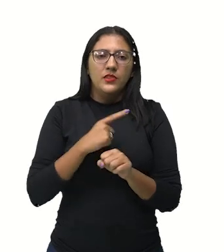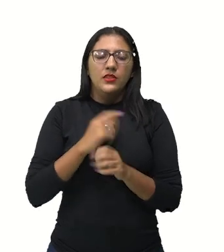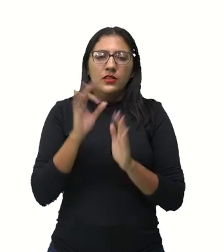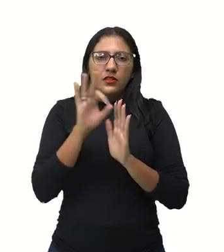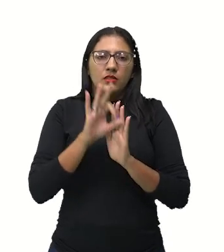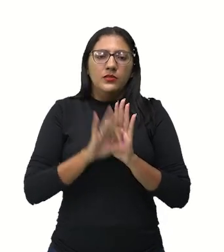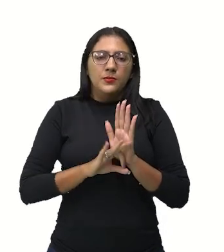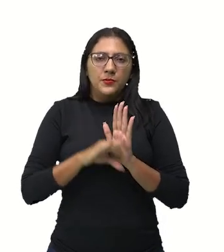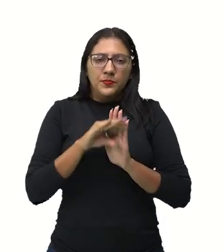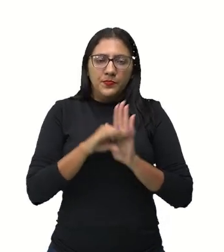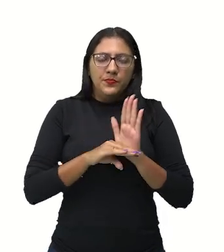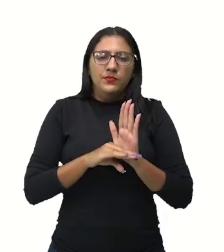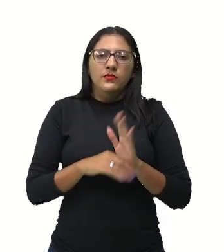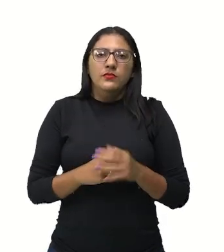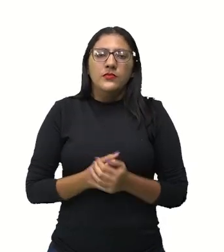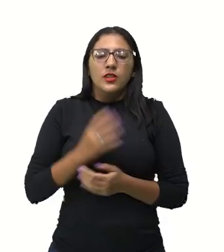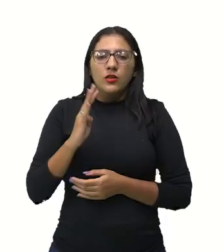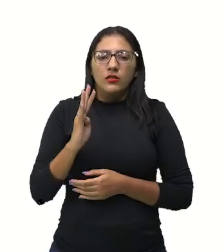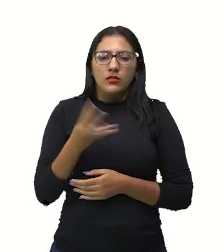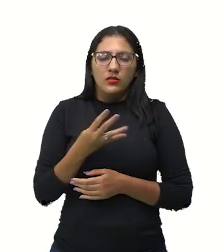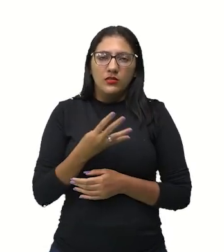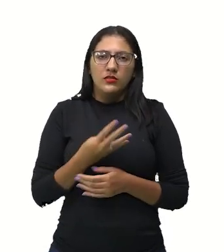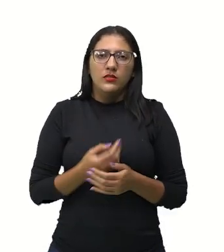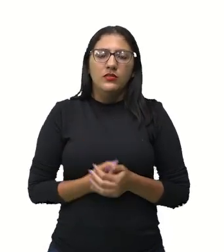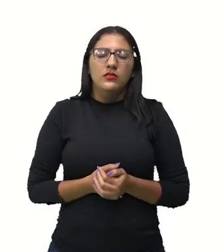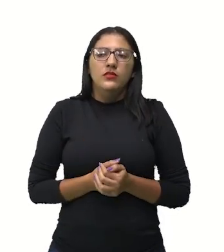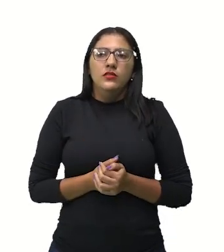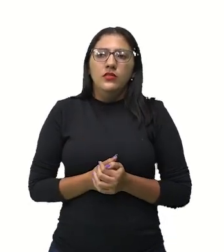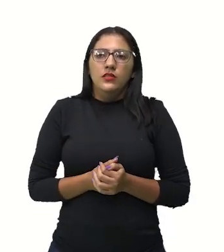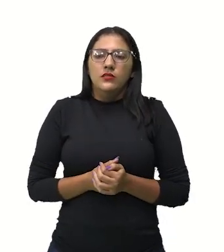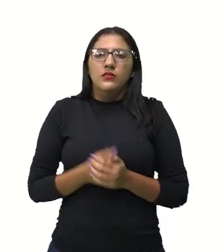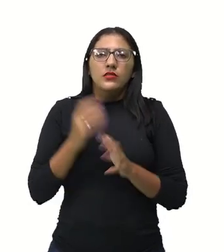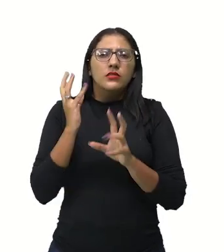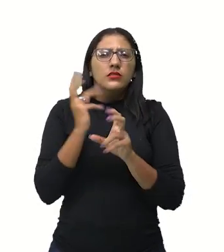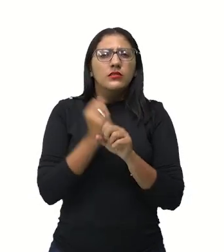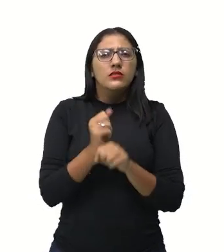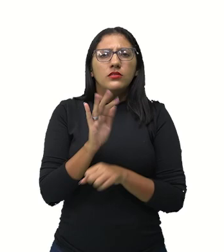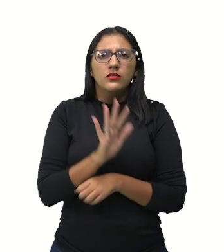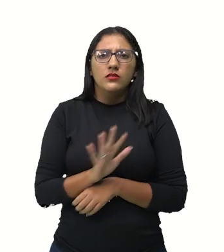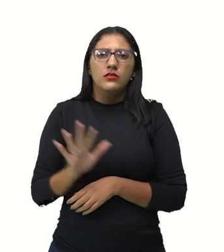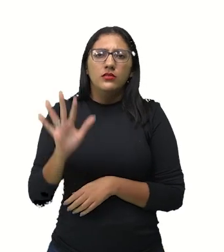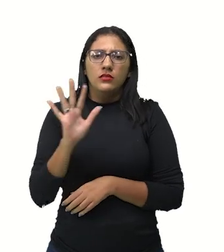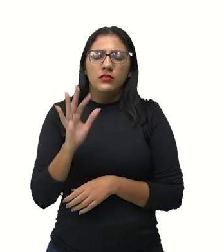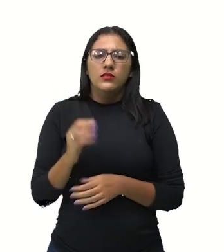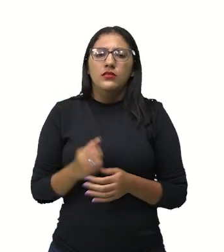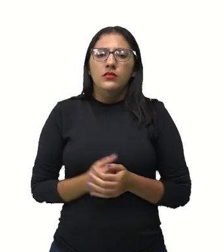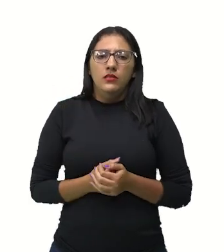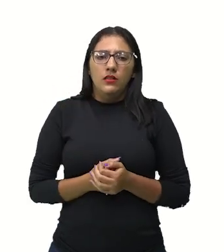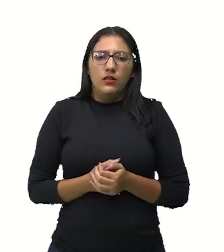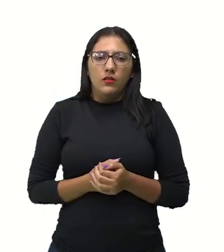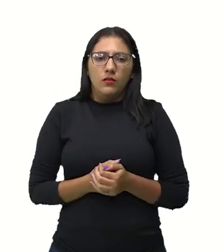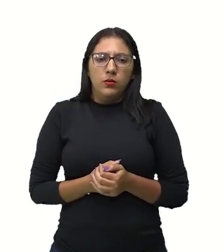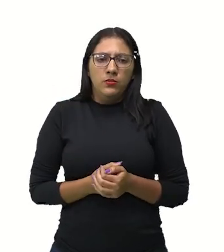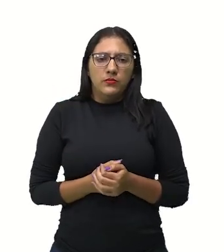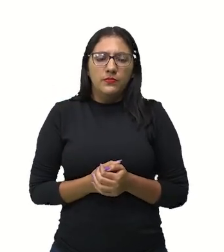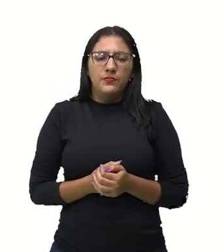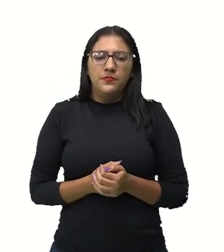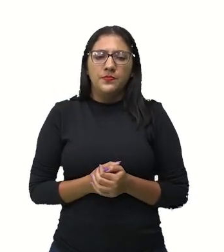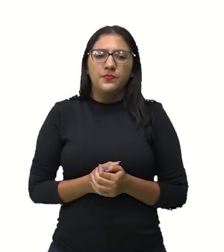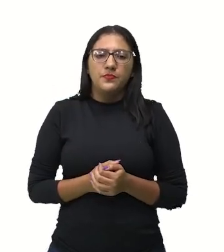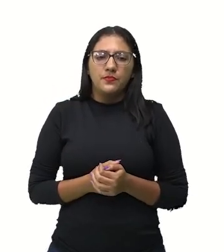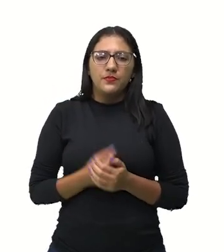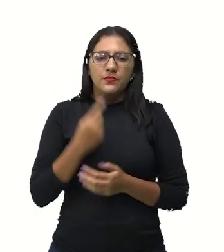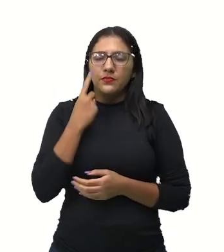emprestado? 4.000. Quanto Marta ganhou de juros? Tá aqui, ó.